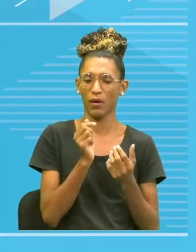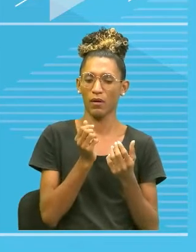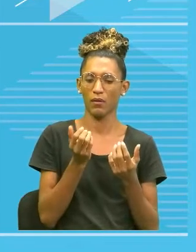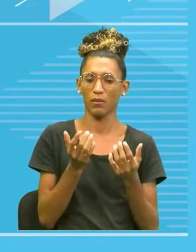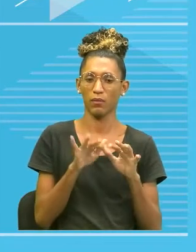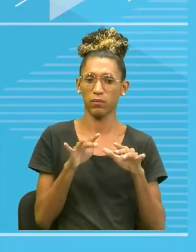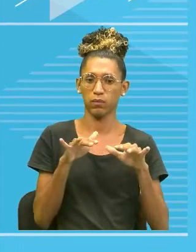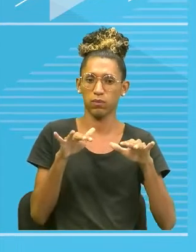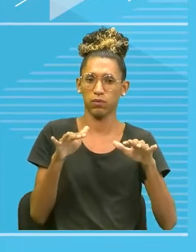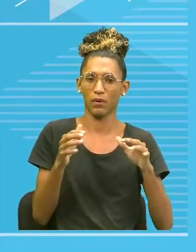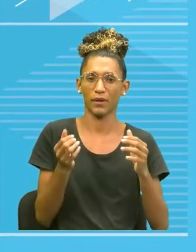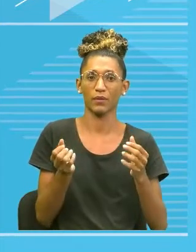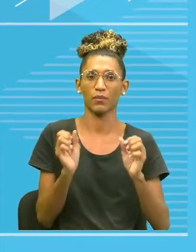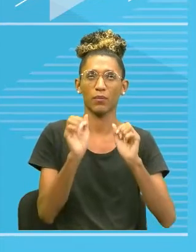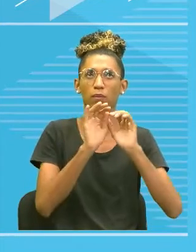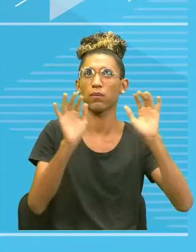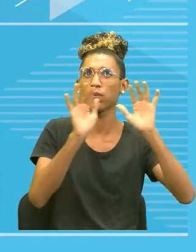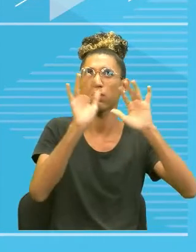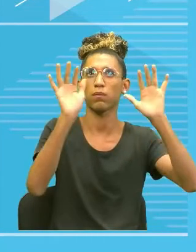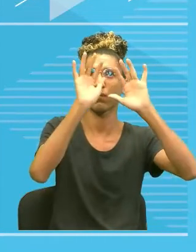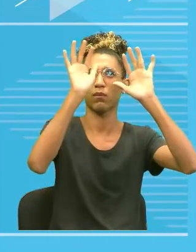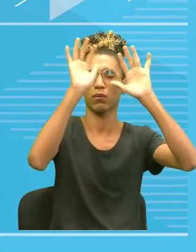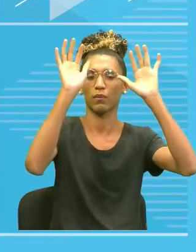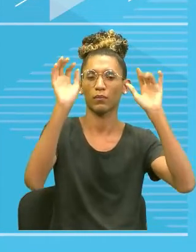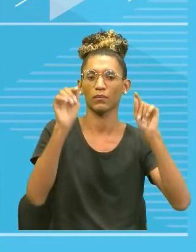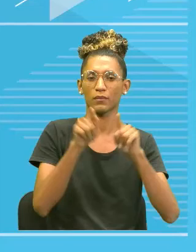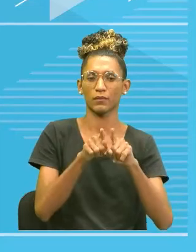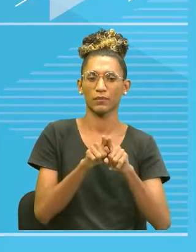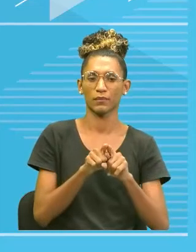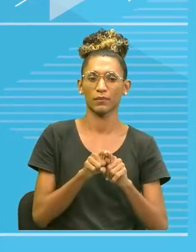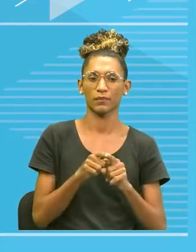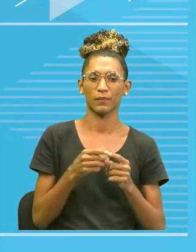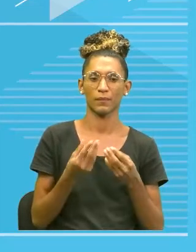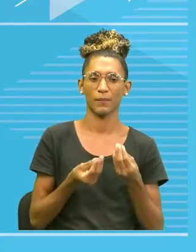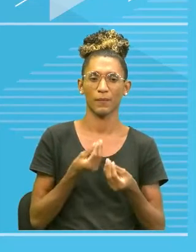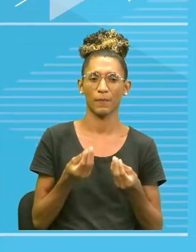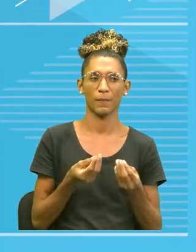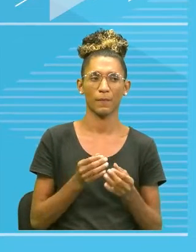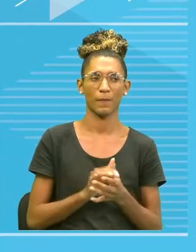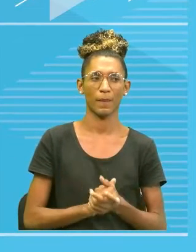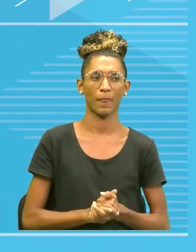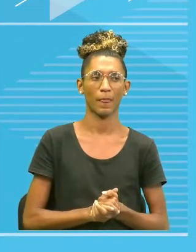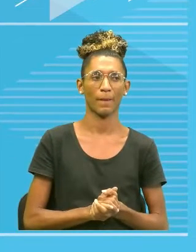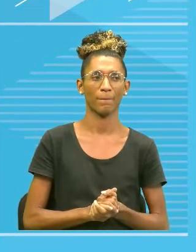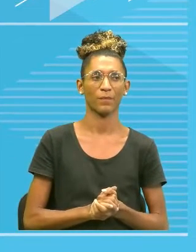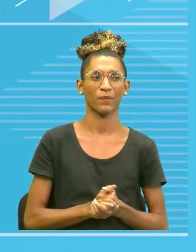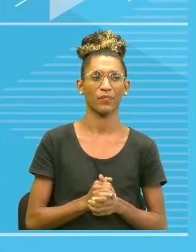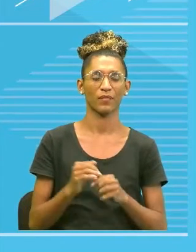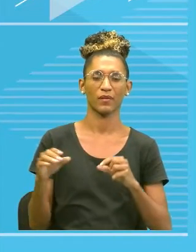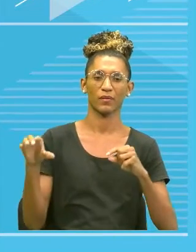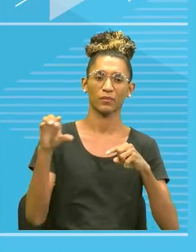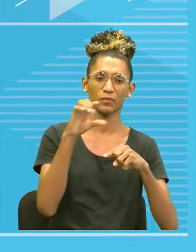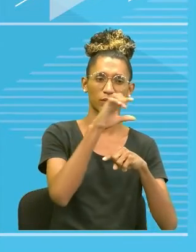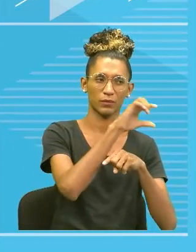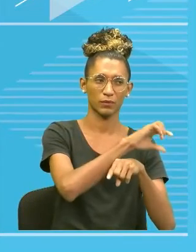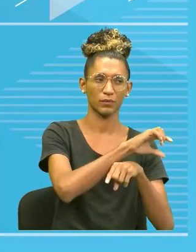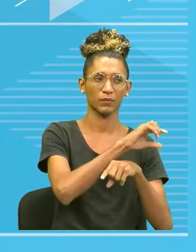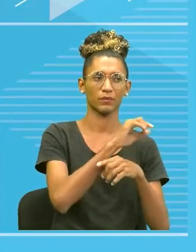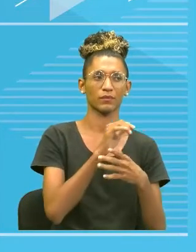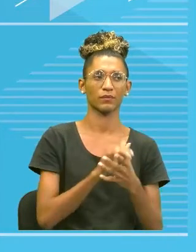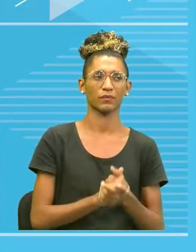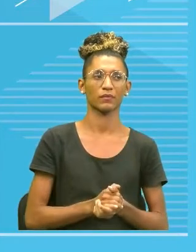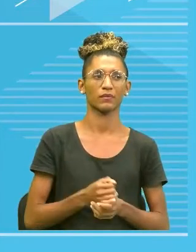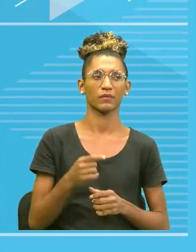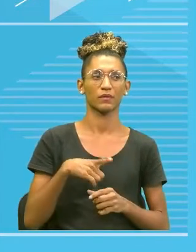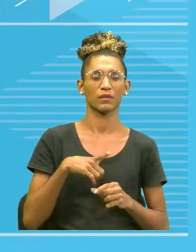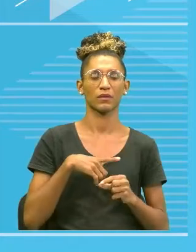muito forte e ele pressiona pistões e cilindros, né, durante todo aquele movimento, fazendo com que você tenha